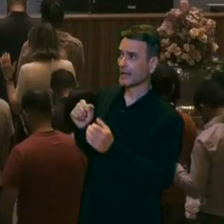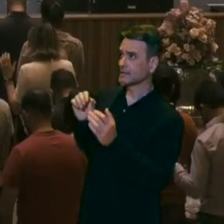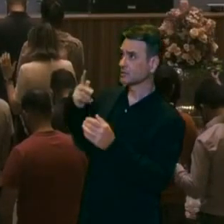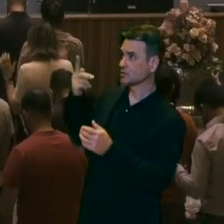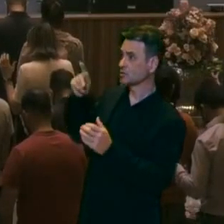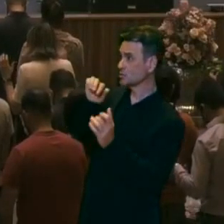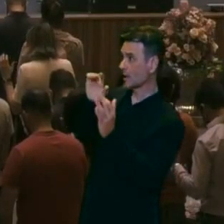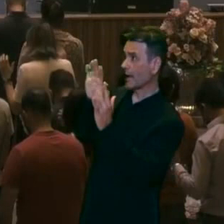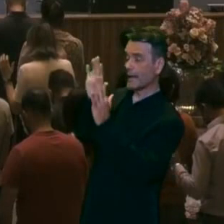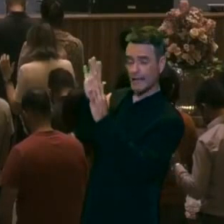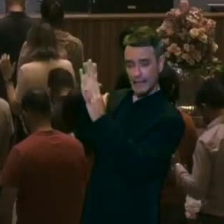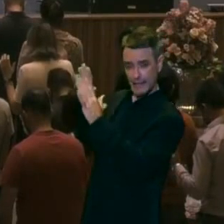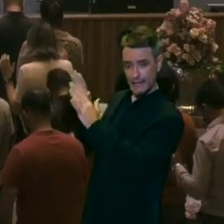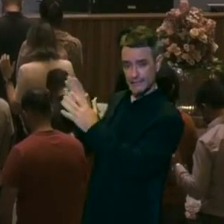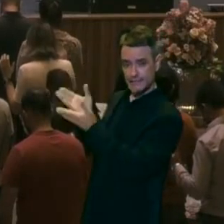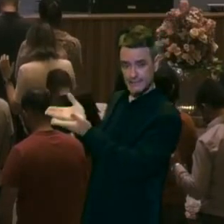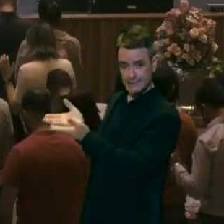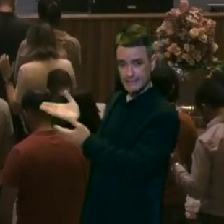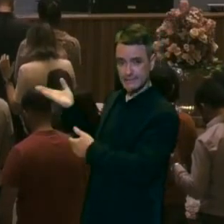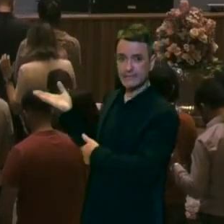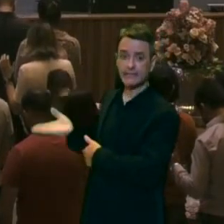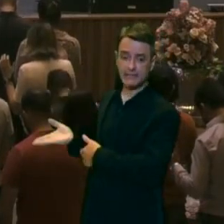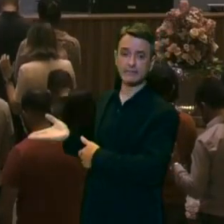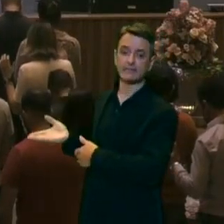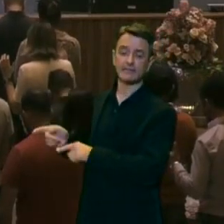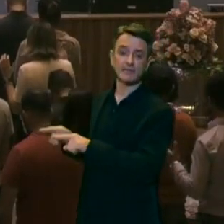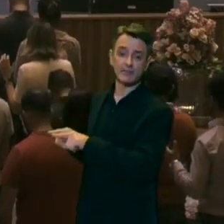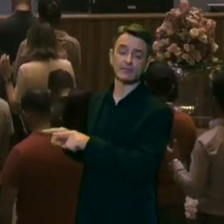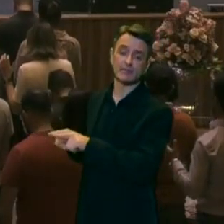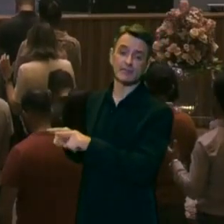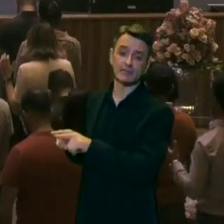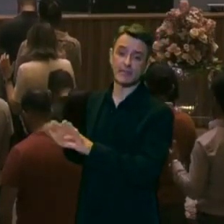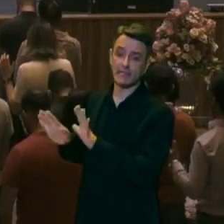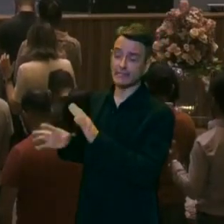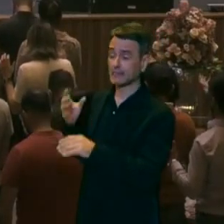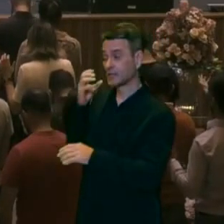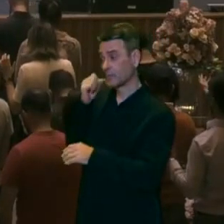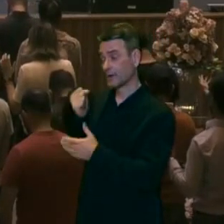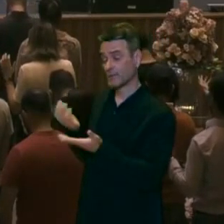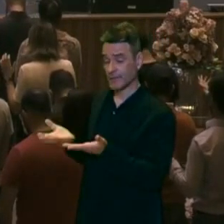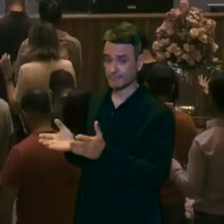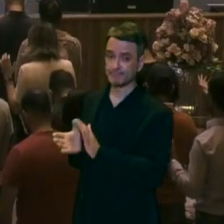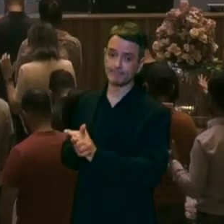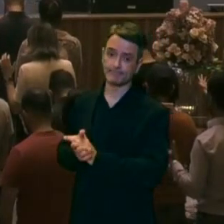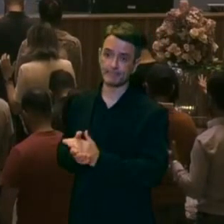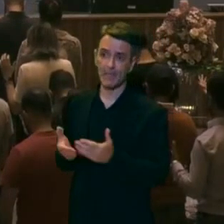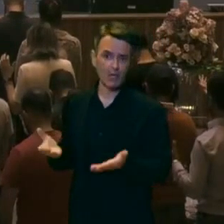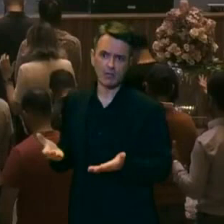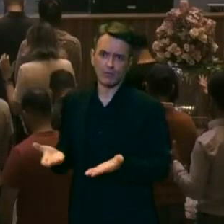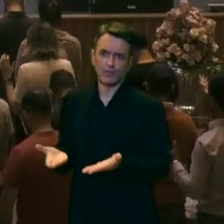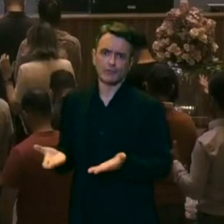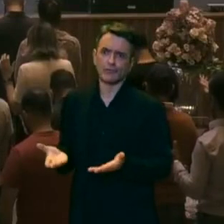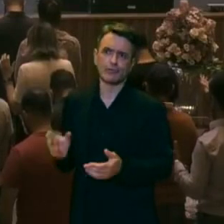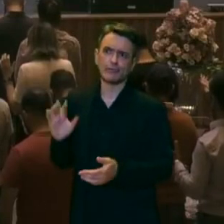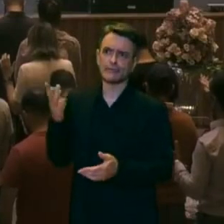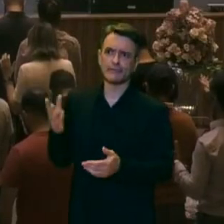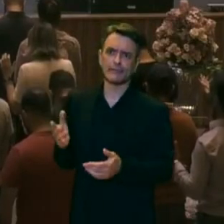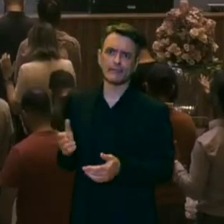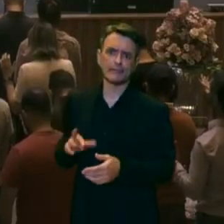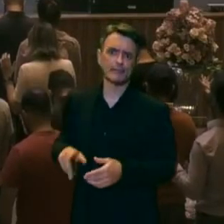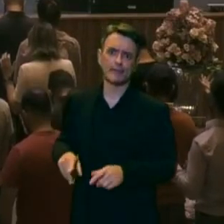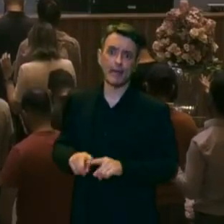que cura o coração, no coração das pessoas que eu machuquei. Não vai ser hoje que vai acontecer isso. O Senhor vai te